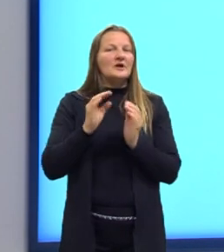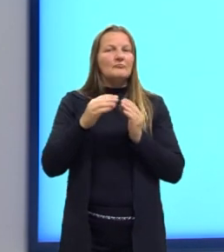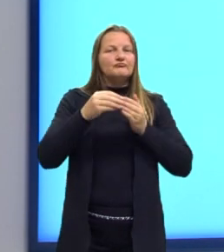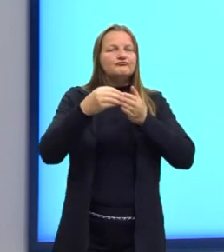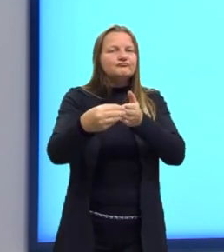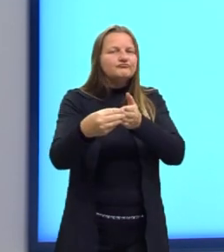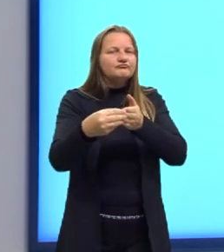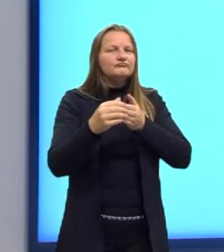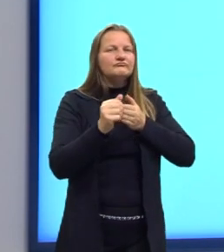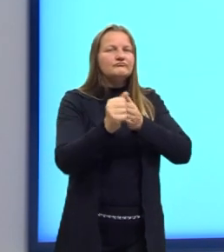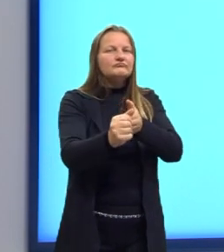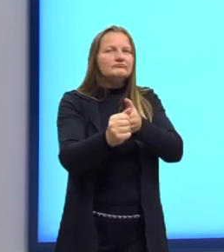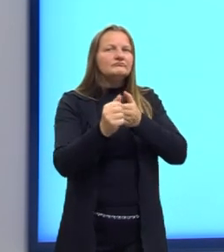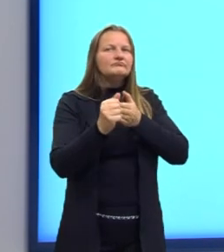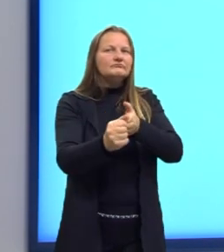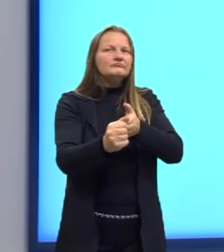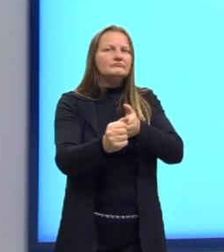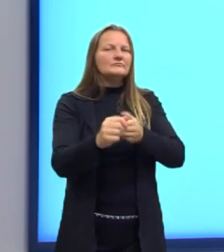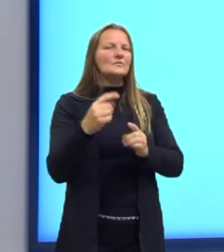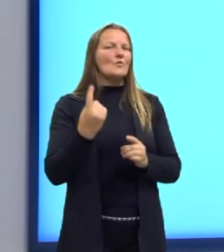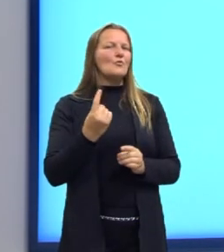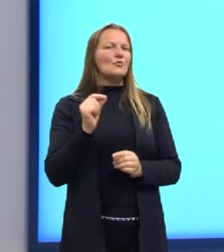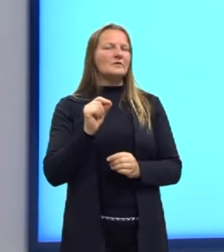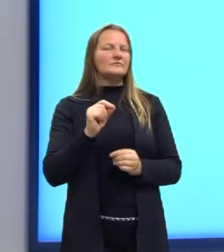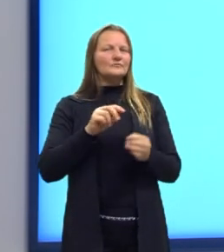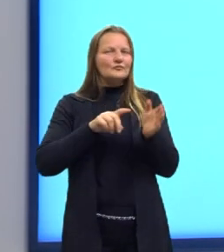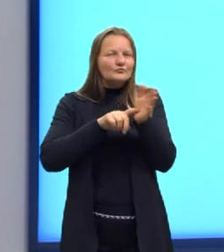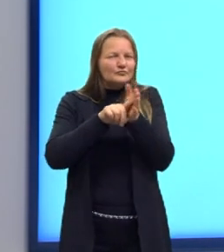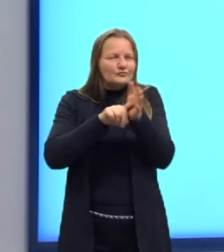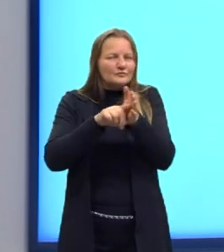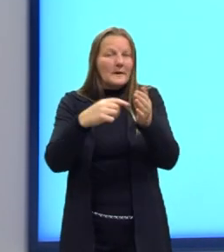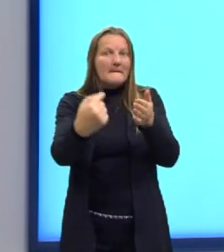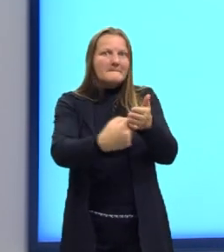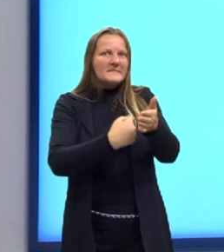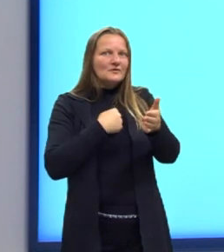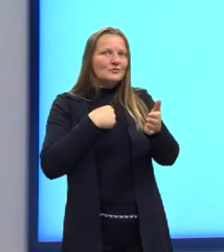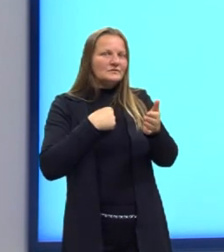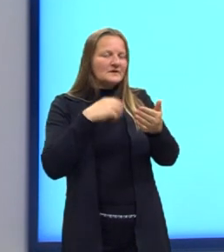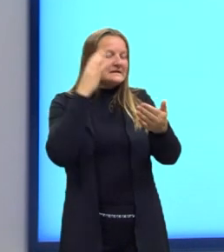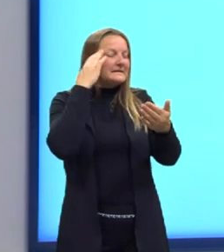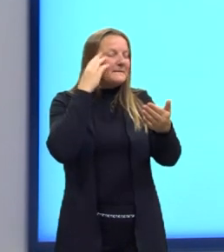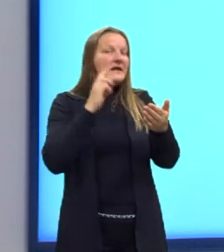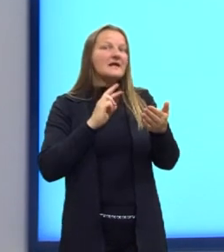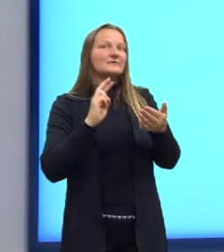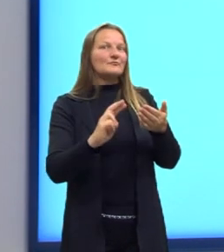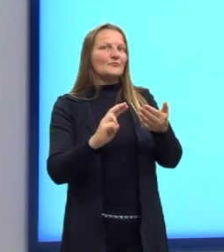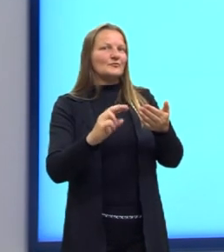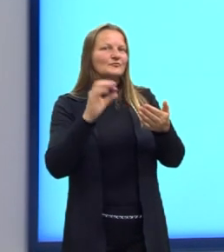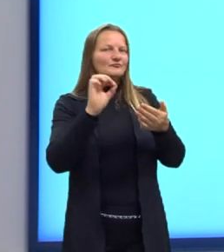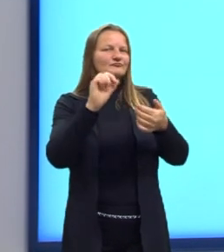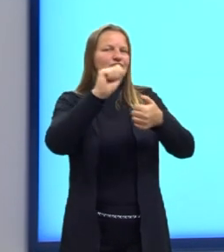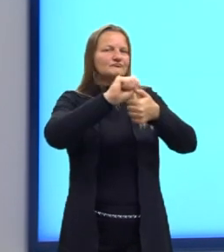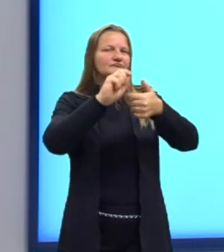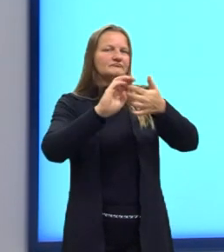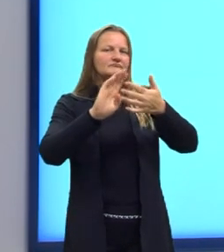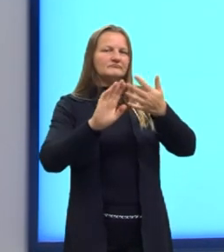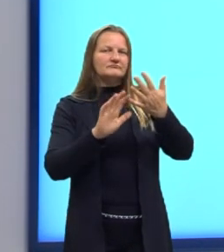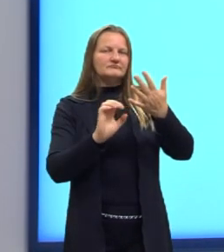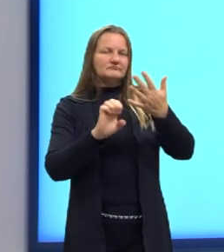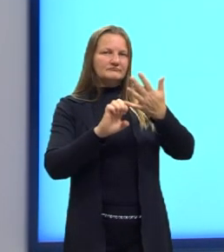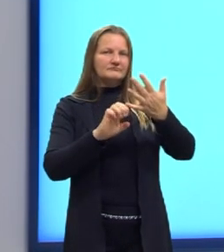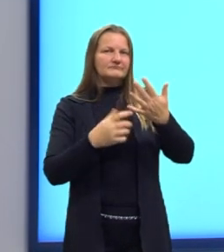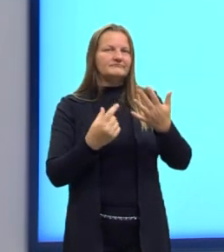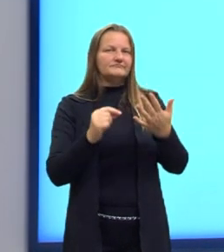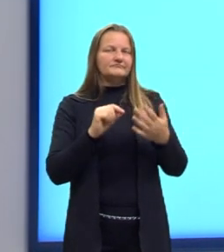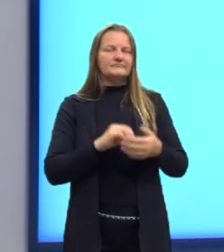direciona para te direciona para que você saiba né O que está sendo pedido